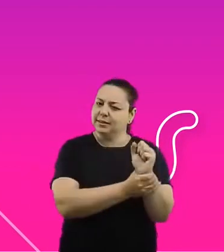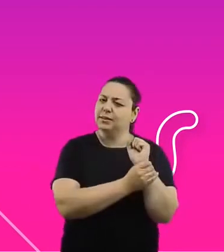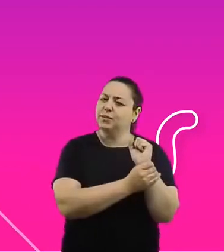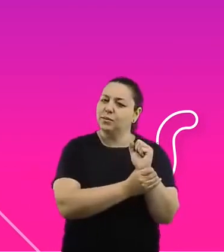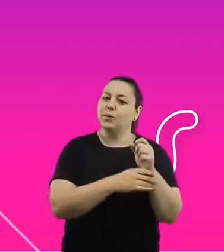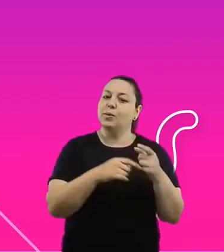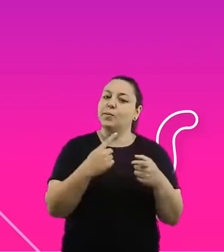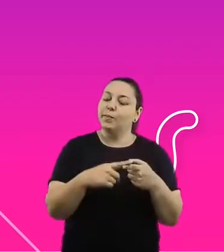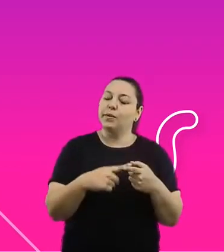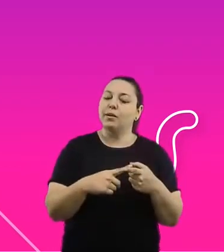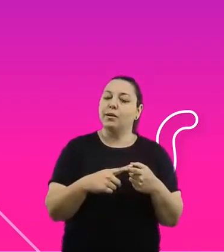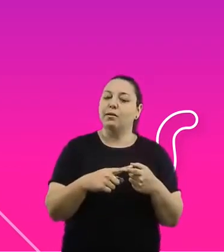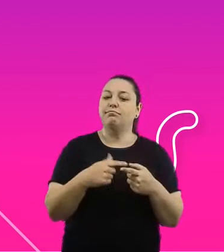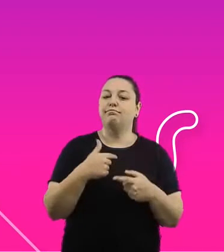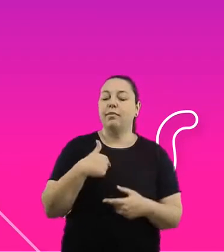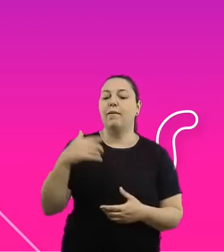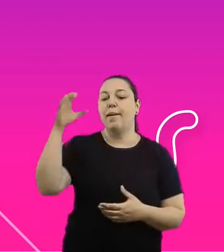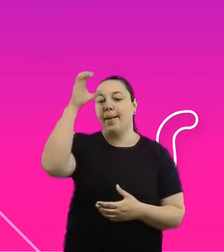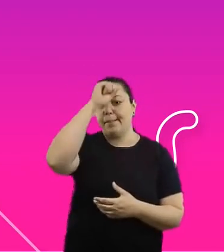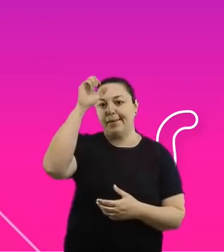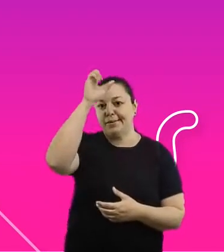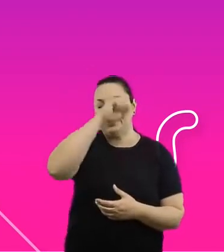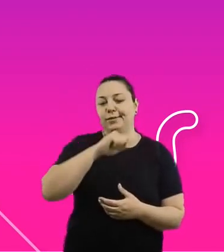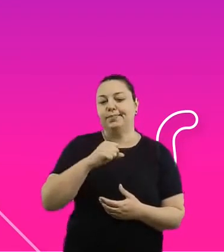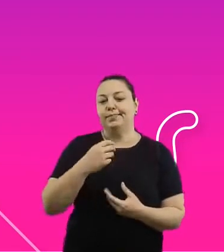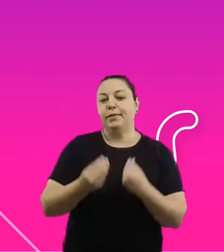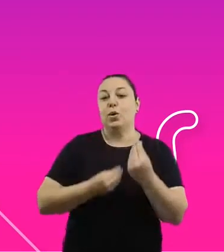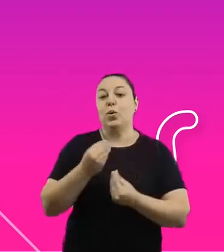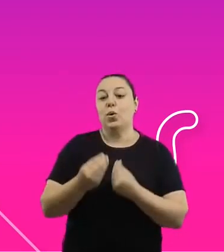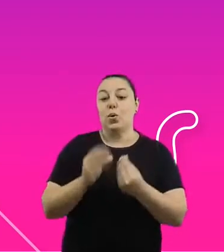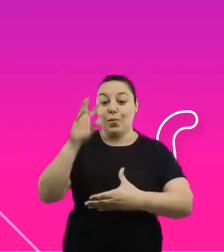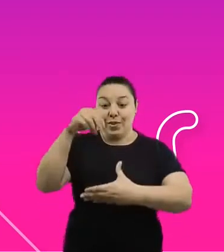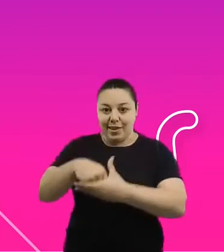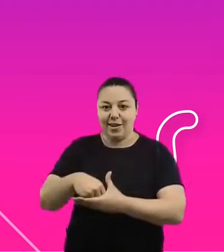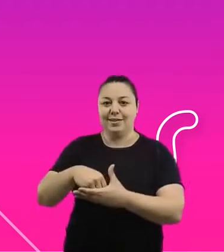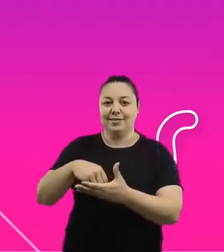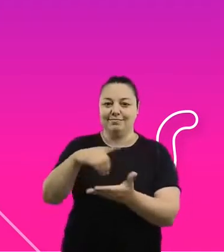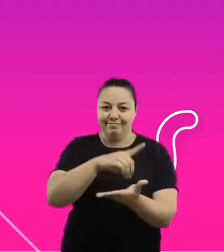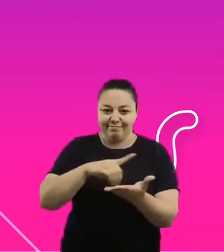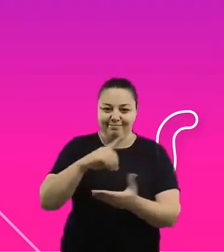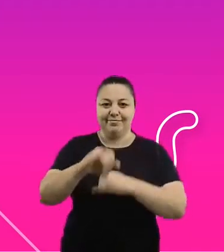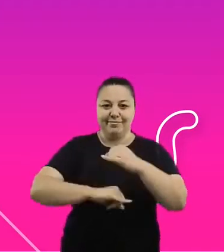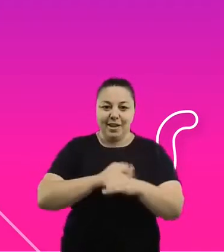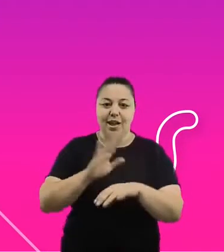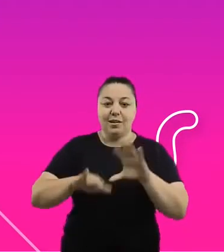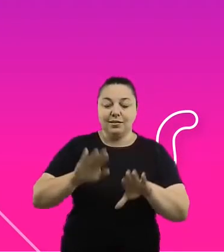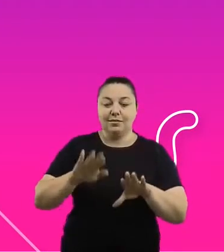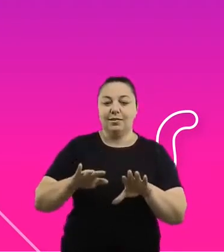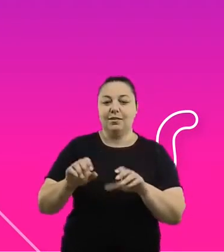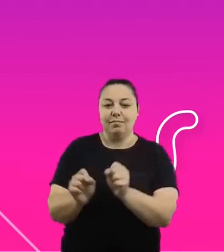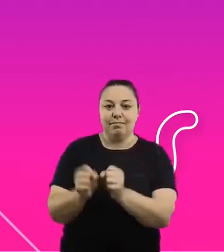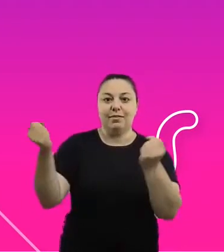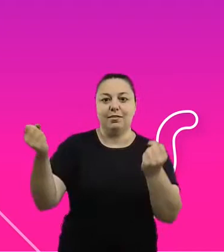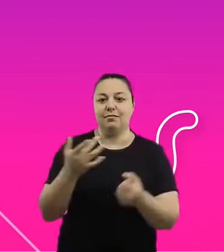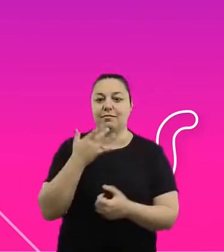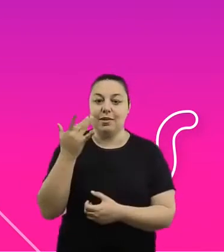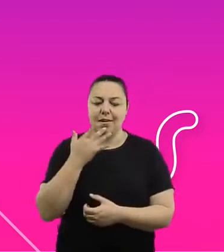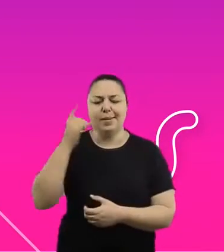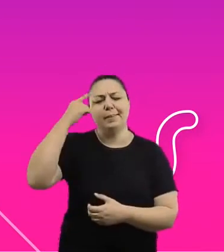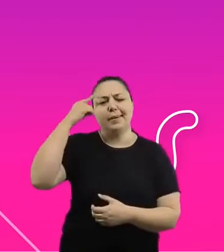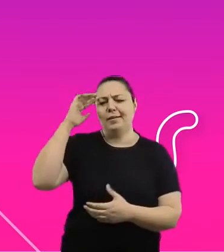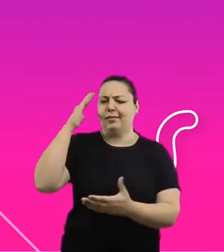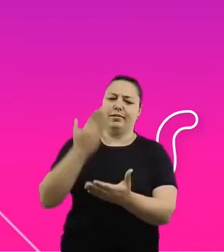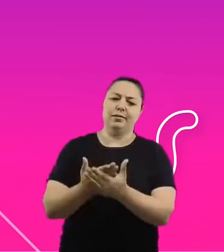fácil era quebrar as coisas no ambiente digital, né? A gente muitas vezes acredita que os sistemas são super seguros, são